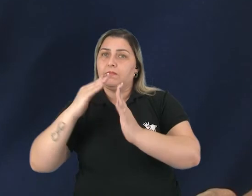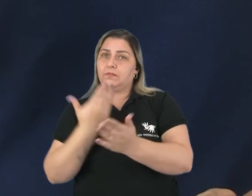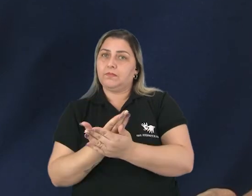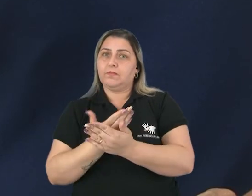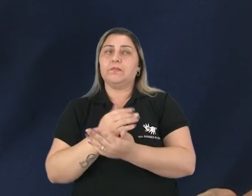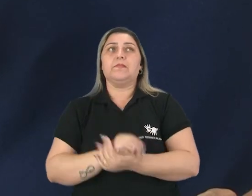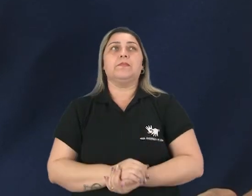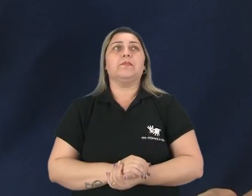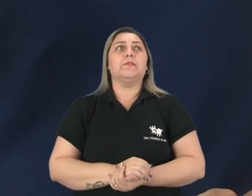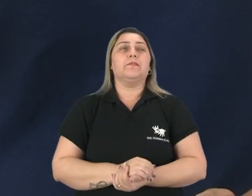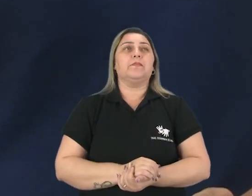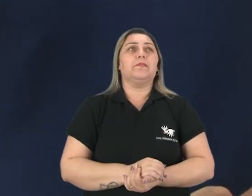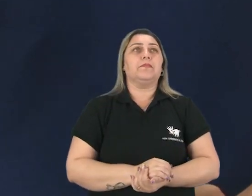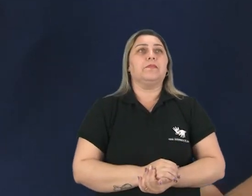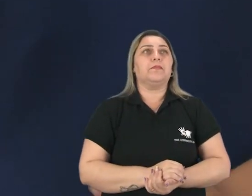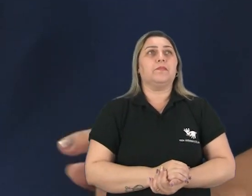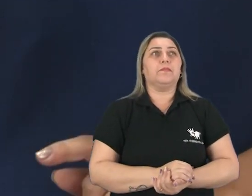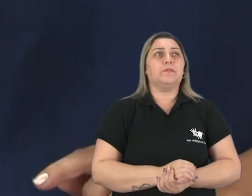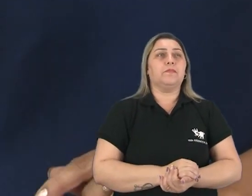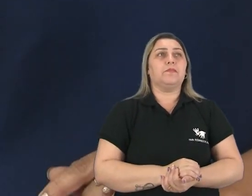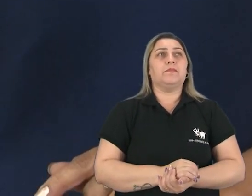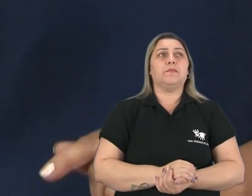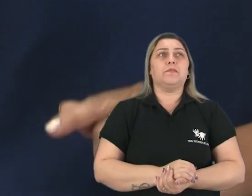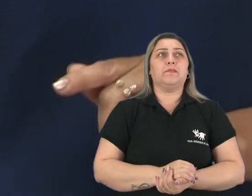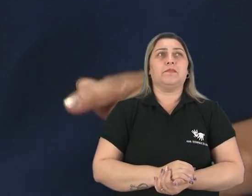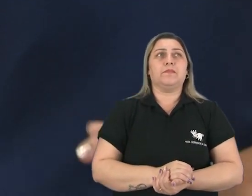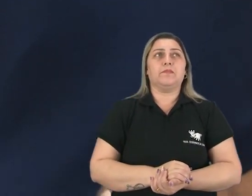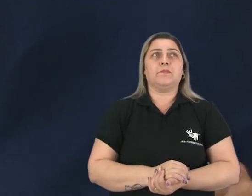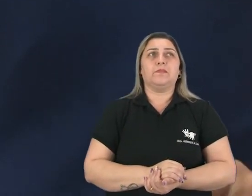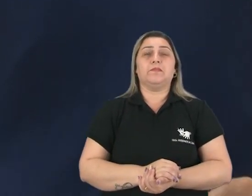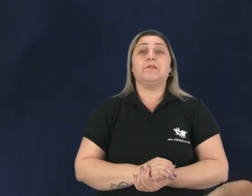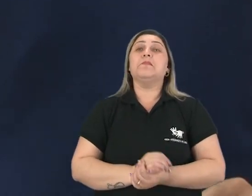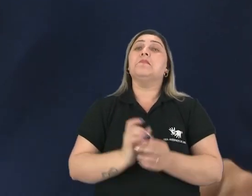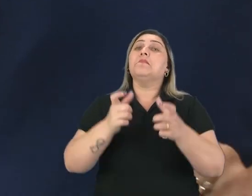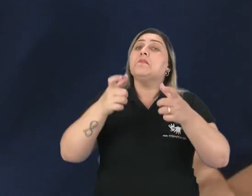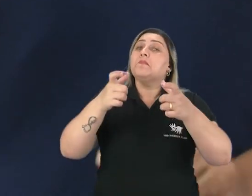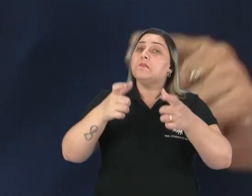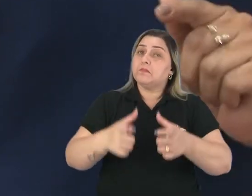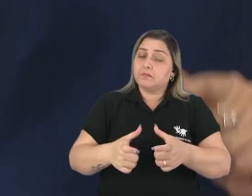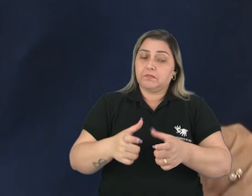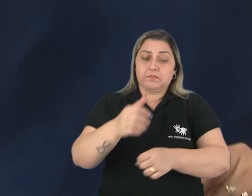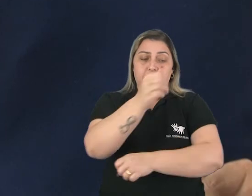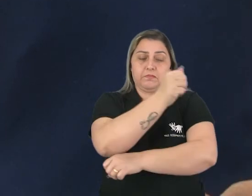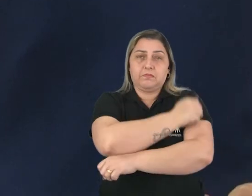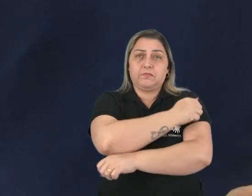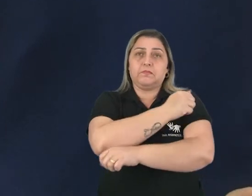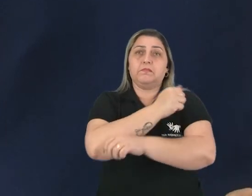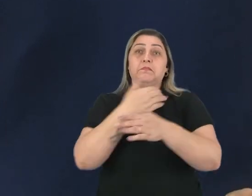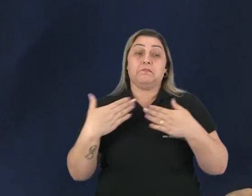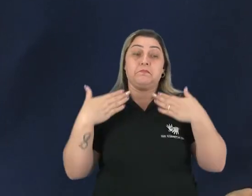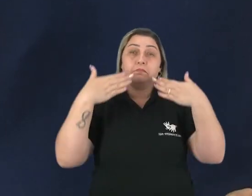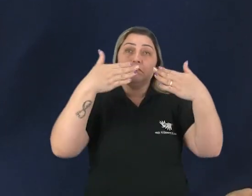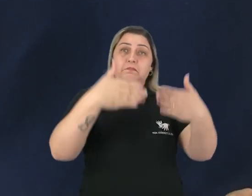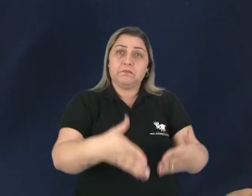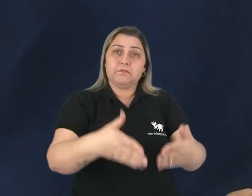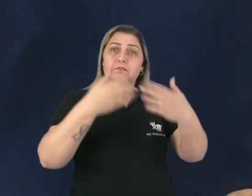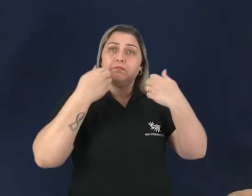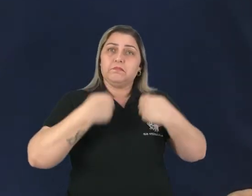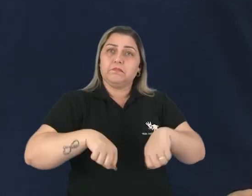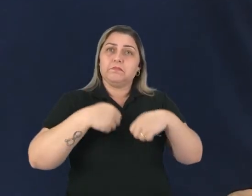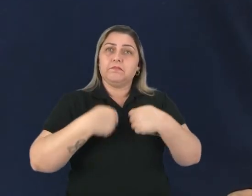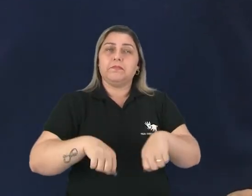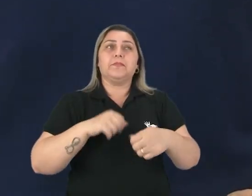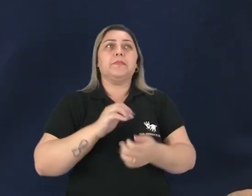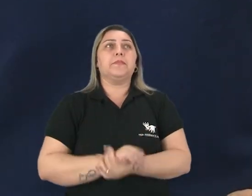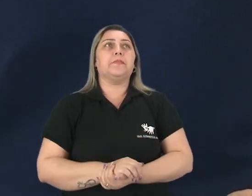Escola. Escola. A escola era o ponto que o aluno deveria chegar.